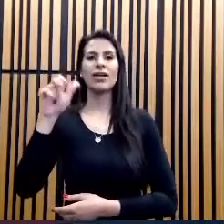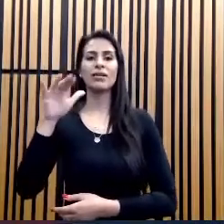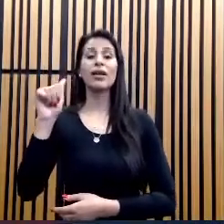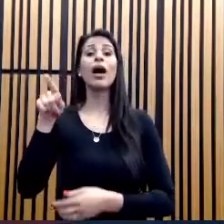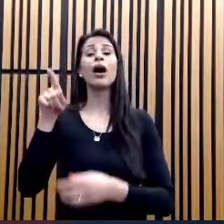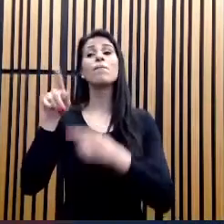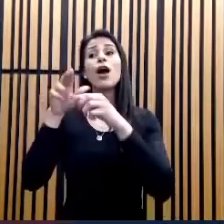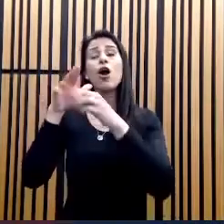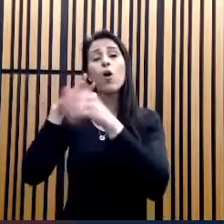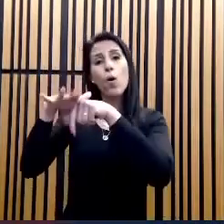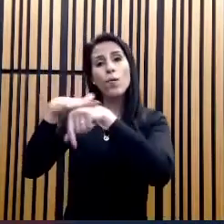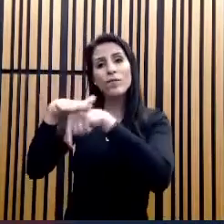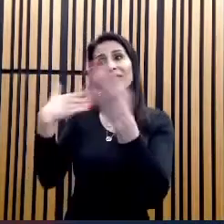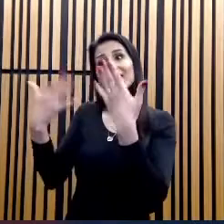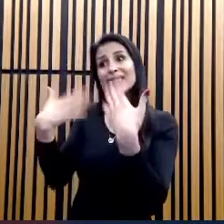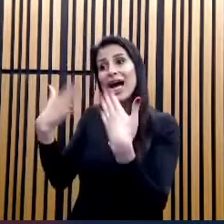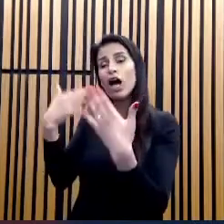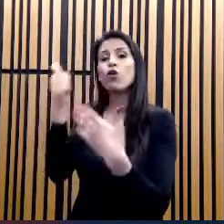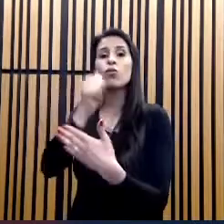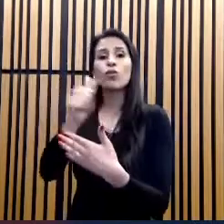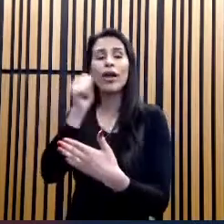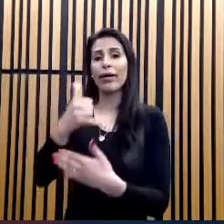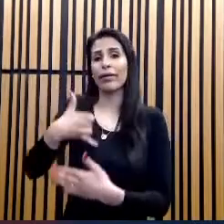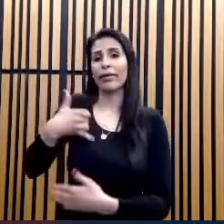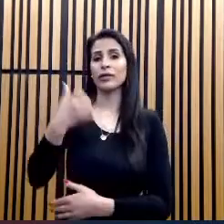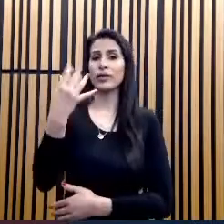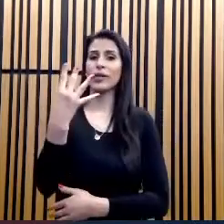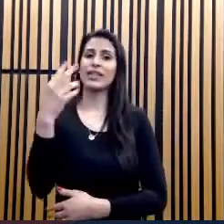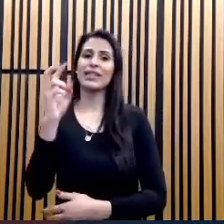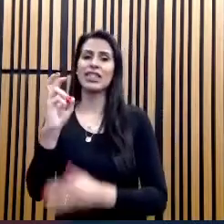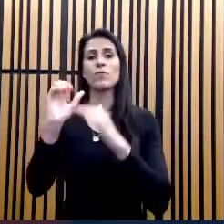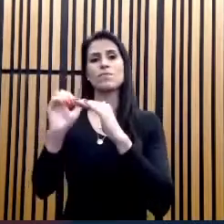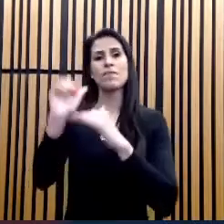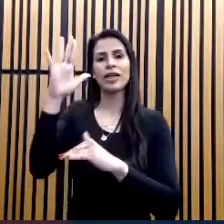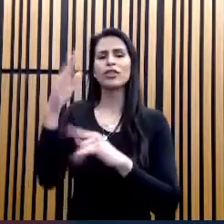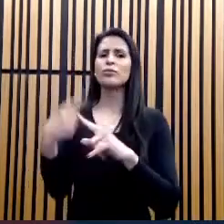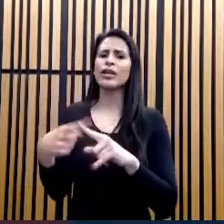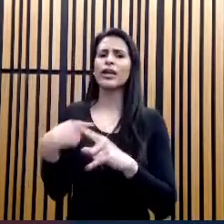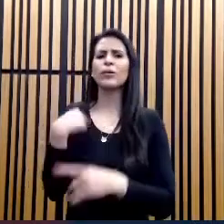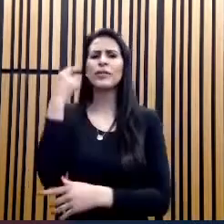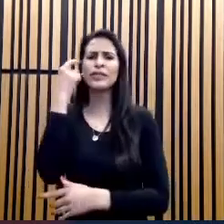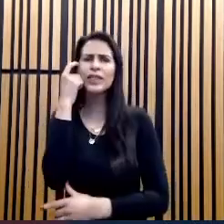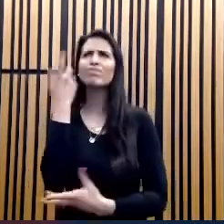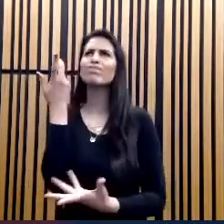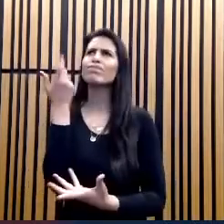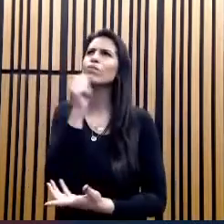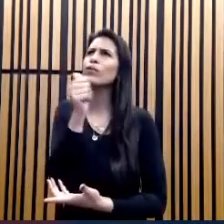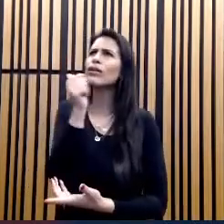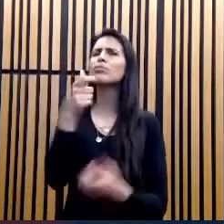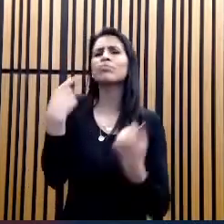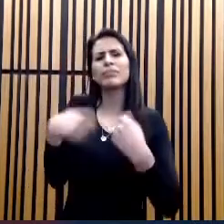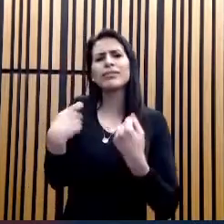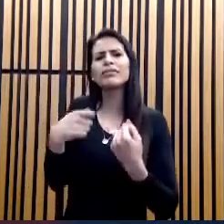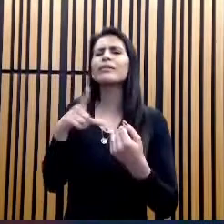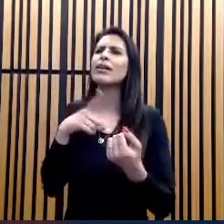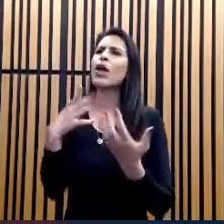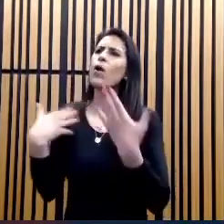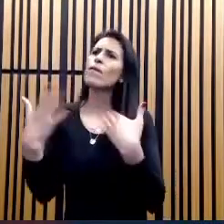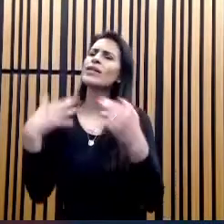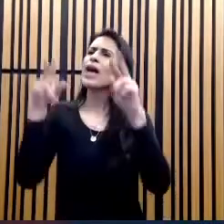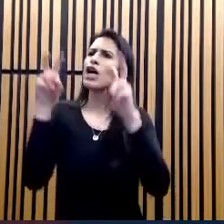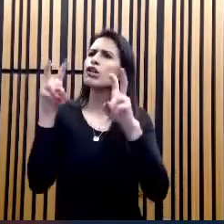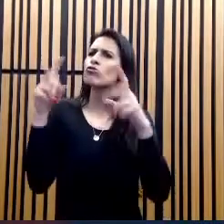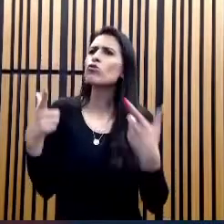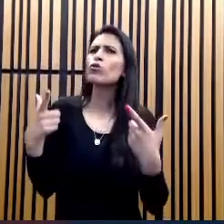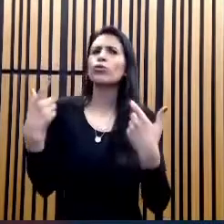mais. Porque eu entendi que a gente precisava de assunto e que a gente precisava de espaço e que a gente